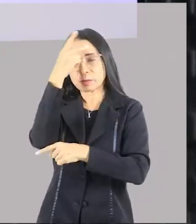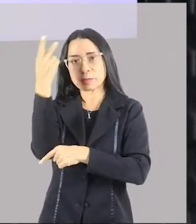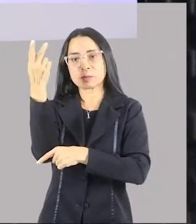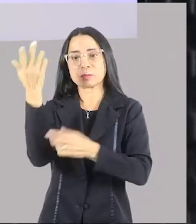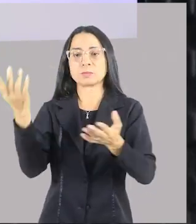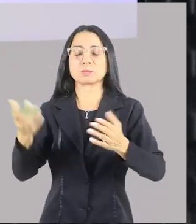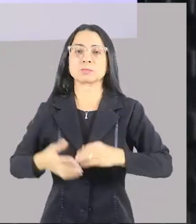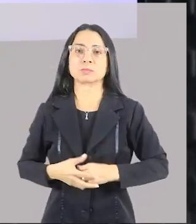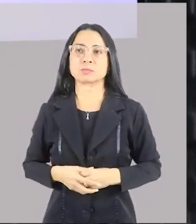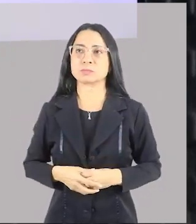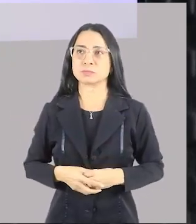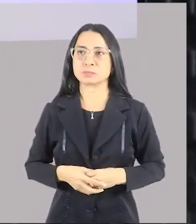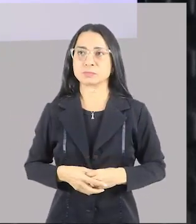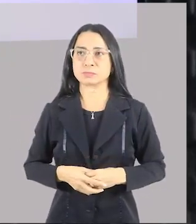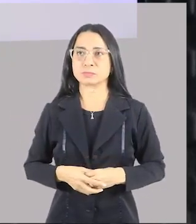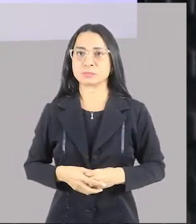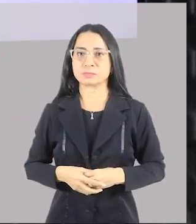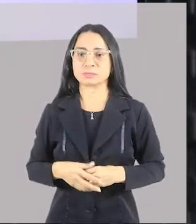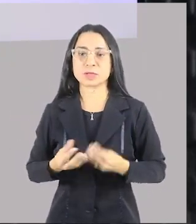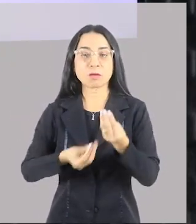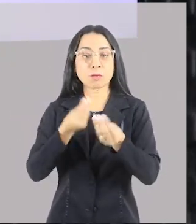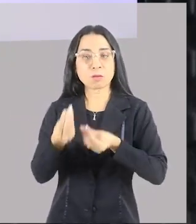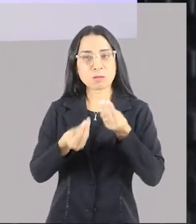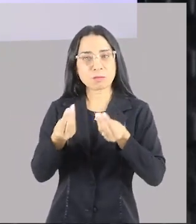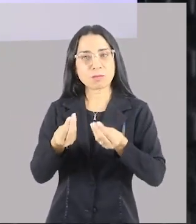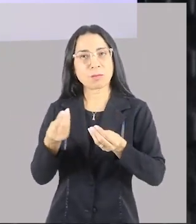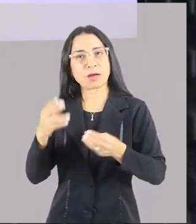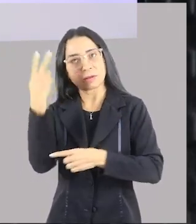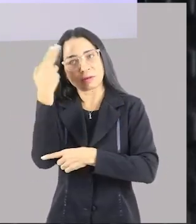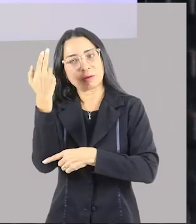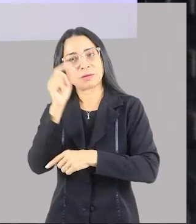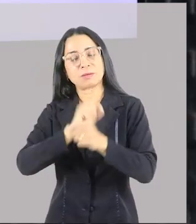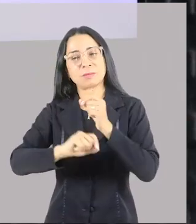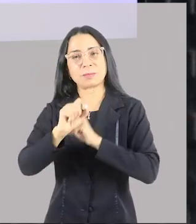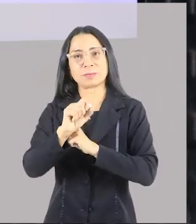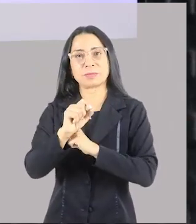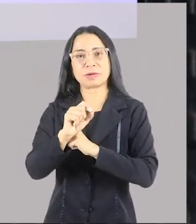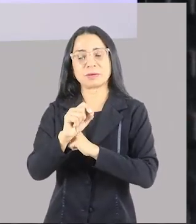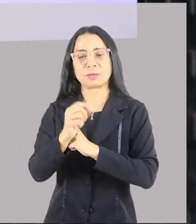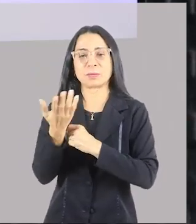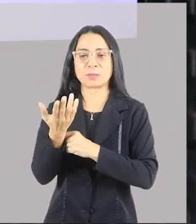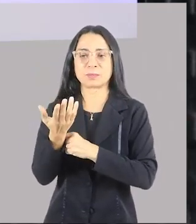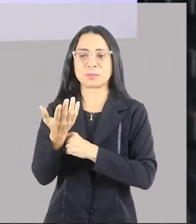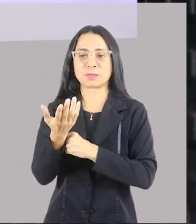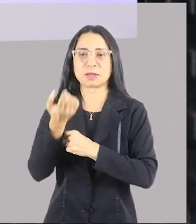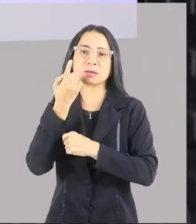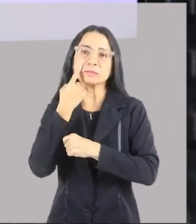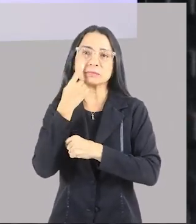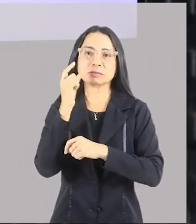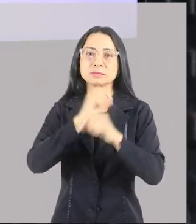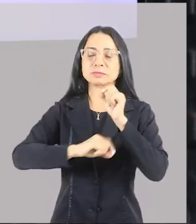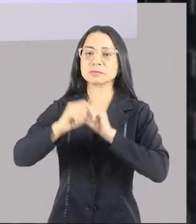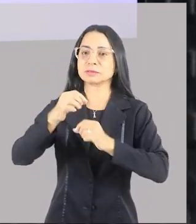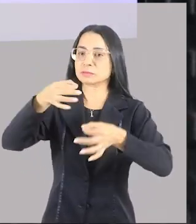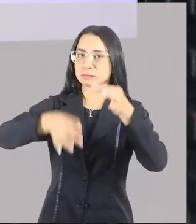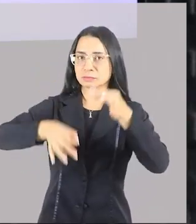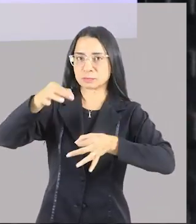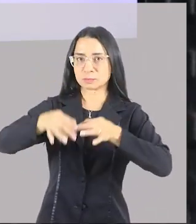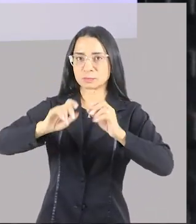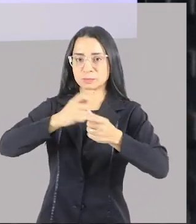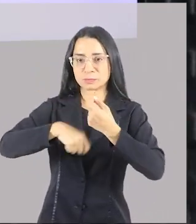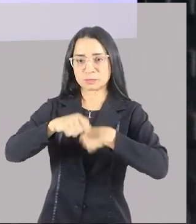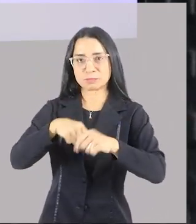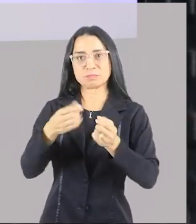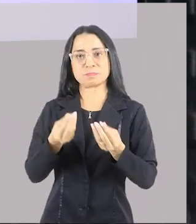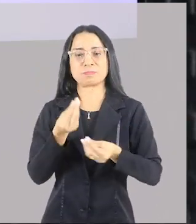o interesse público. Uma das formas mais comuns, mais corriqueiras de nós analisarmos o direito administrativo